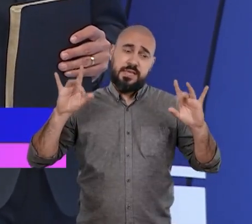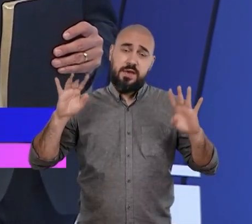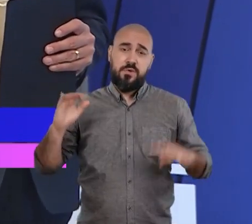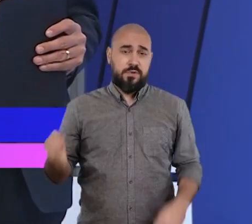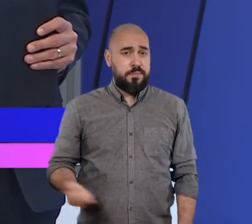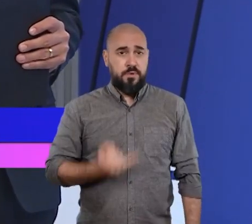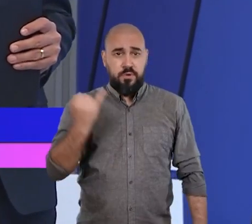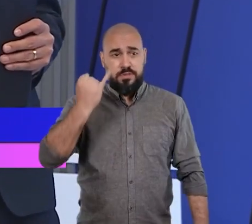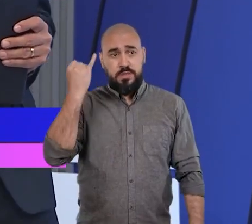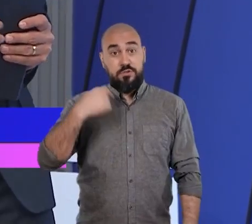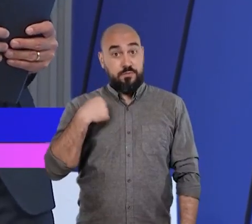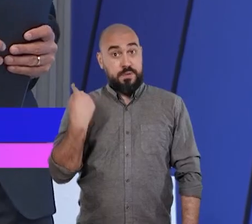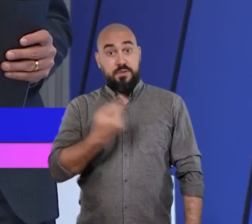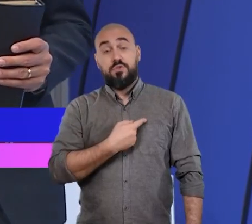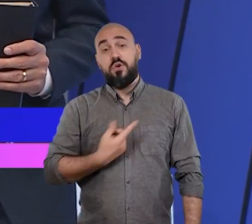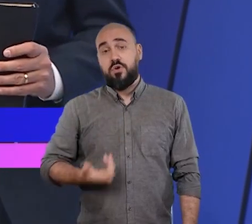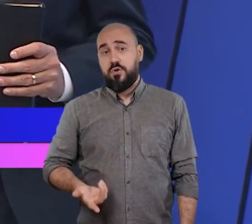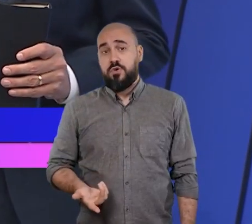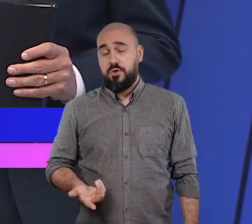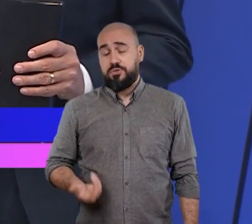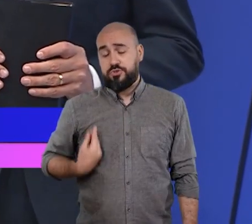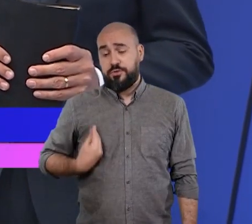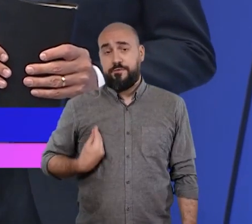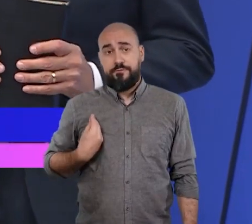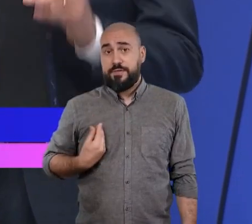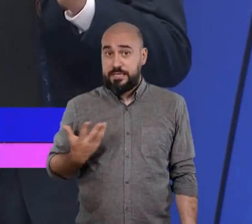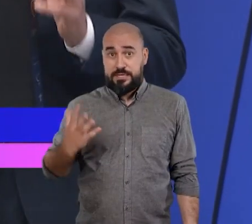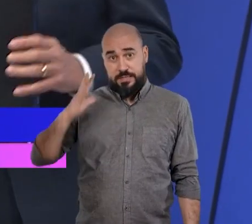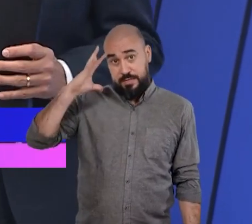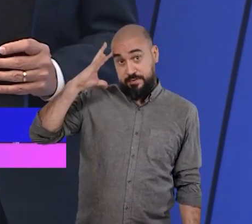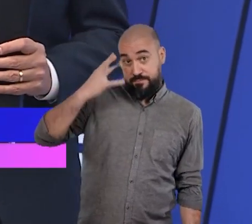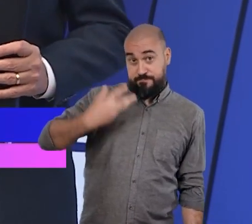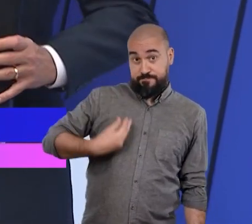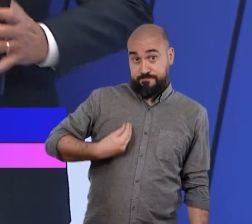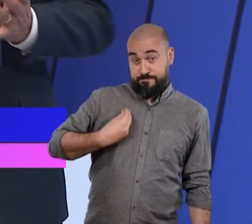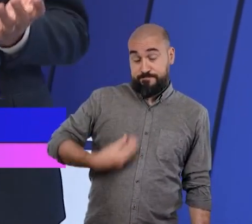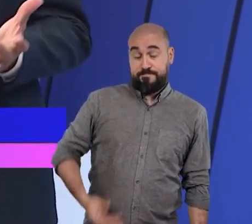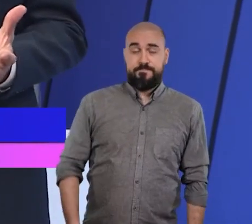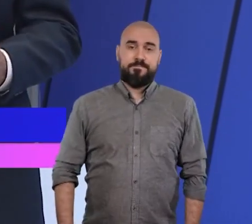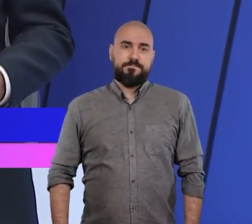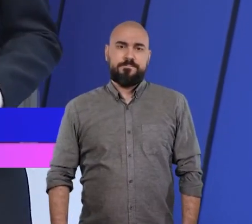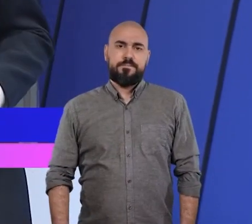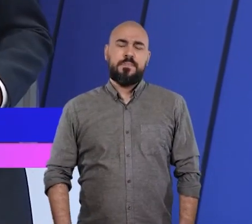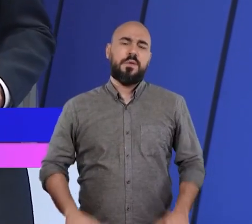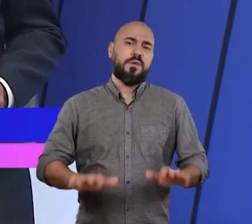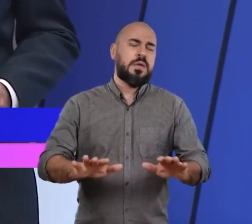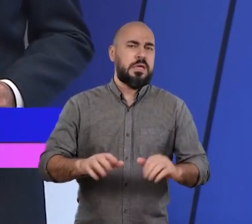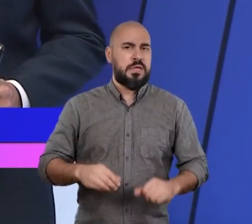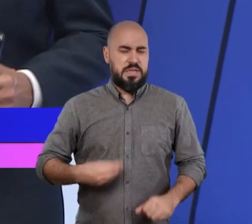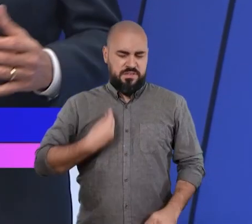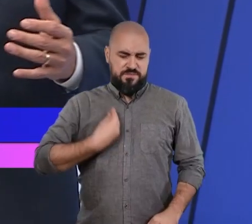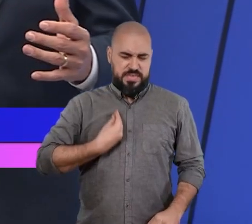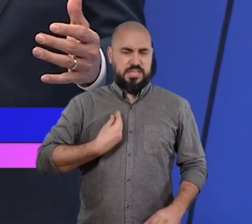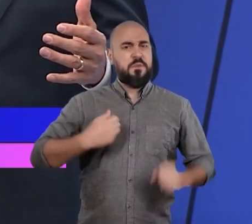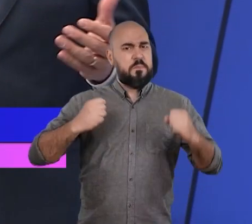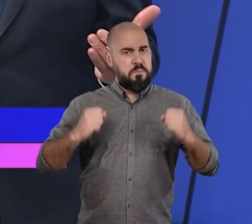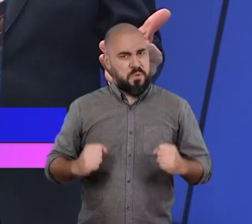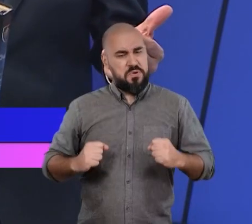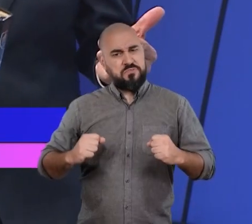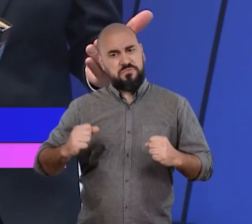importante para a nossa caminhada espiritual. É possível recomeçar a vida?